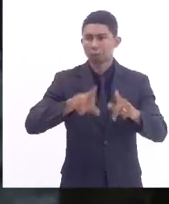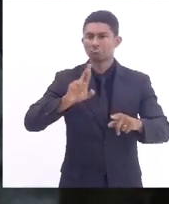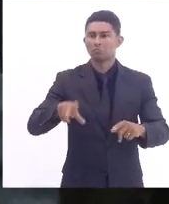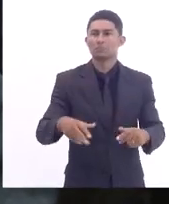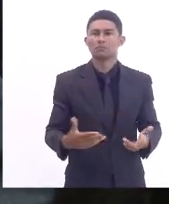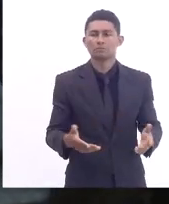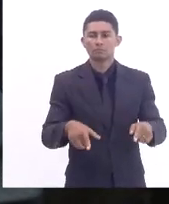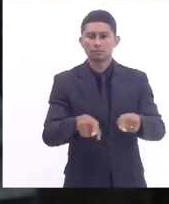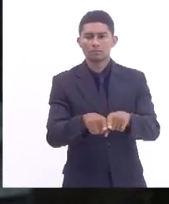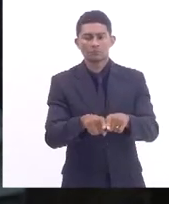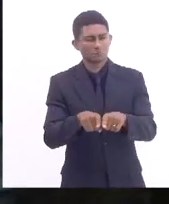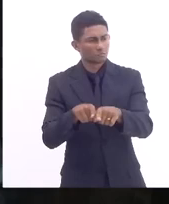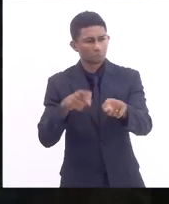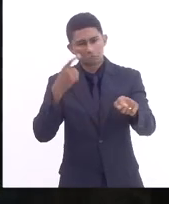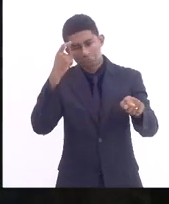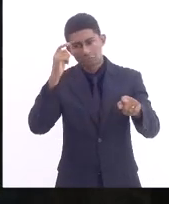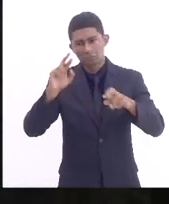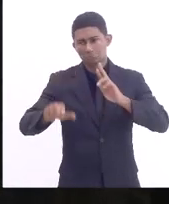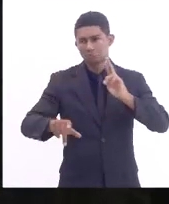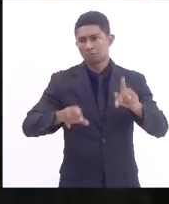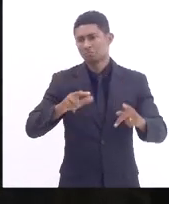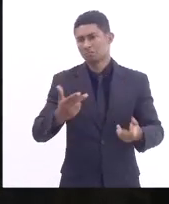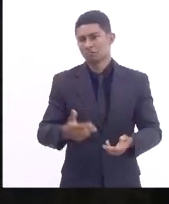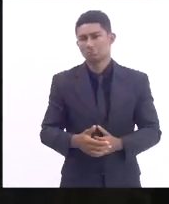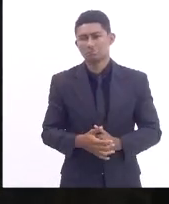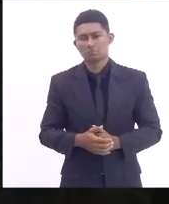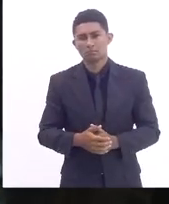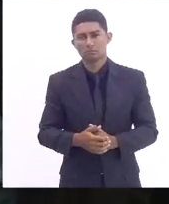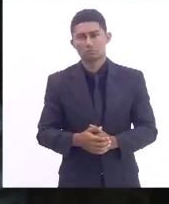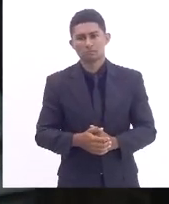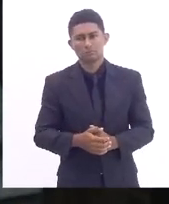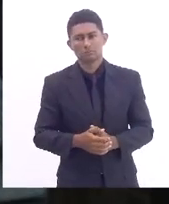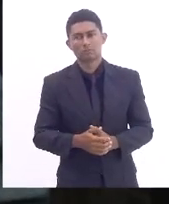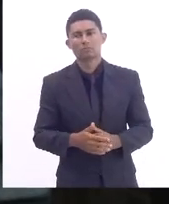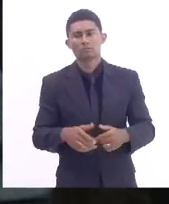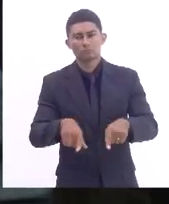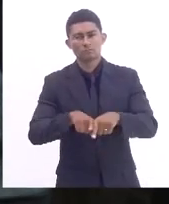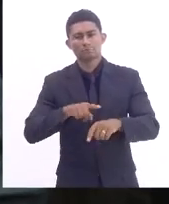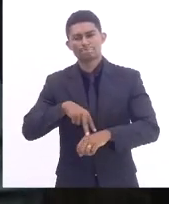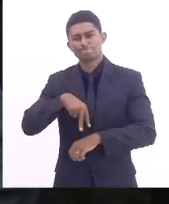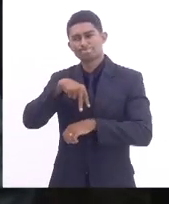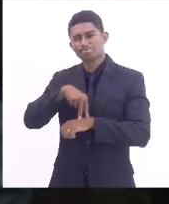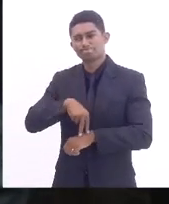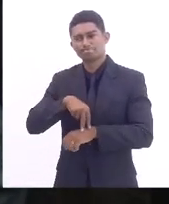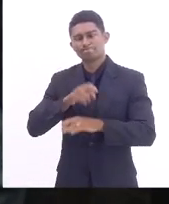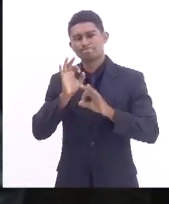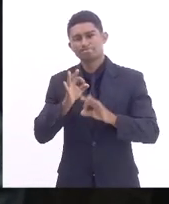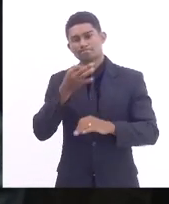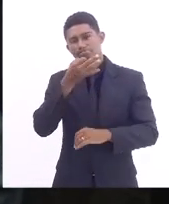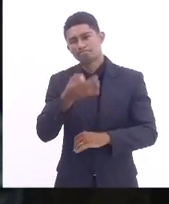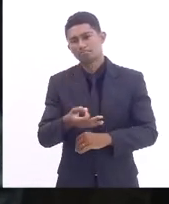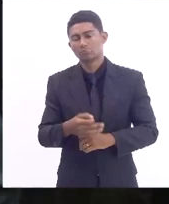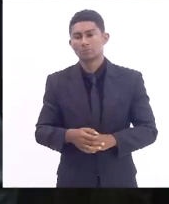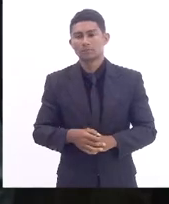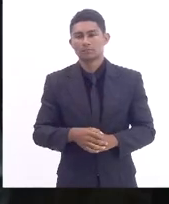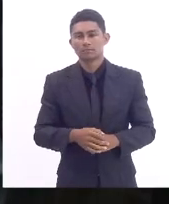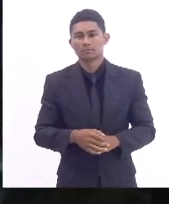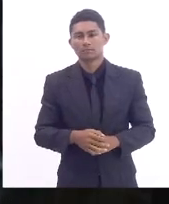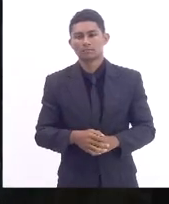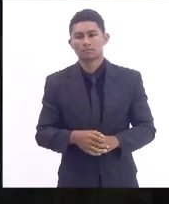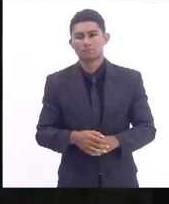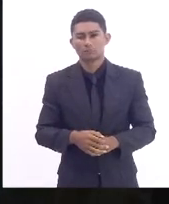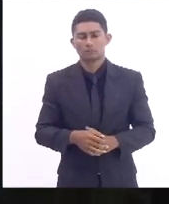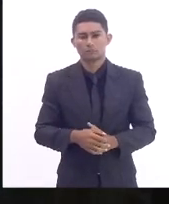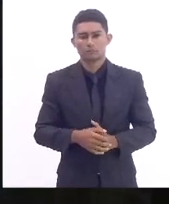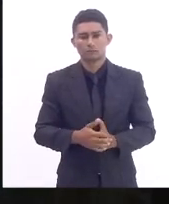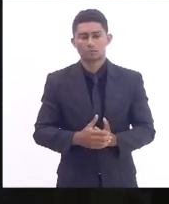a preço para os que pensam diferente mas manifestando é a nossa posição eu queria ainda companheiros eu citei ali em cima do Fio